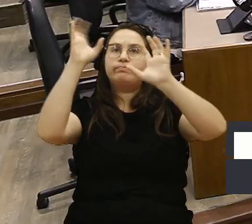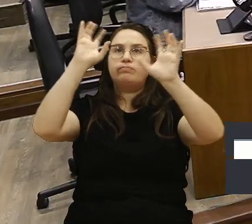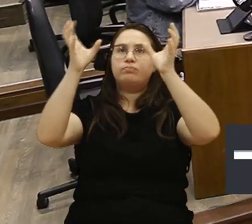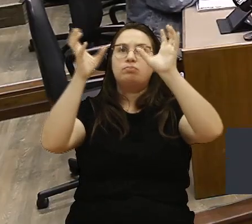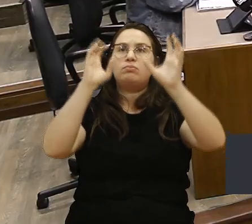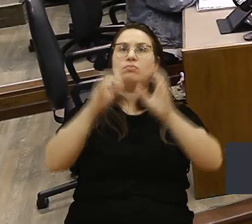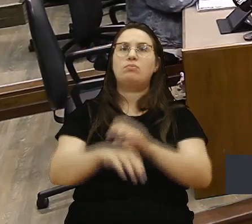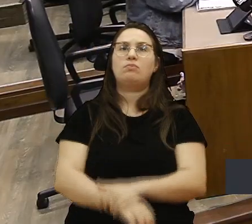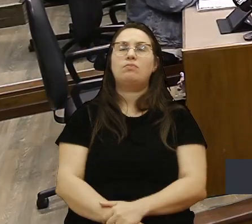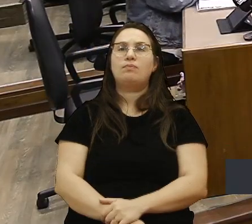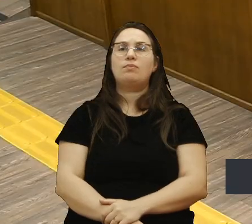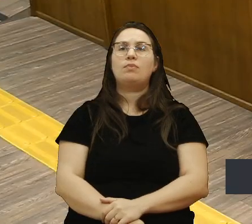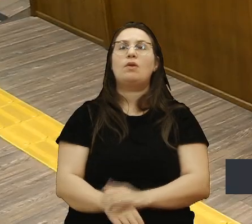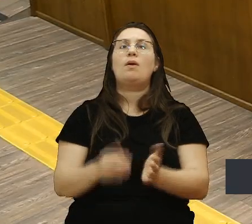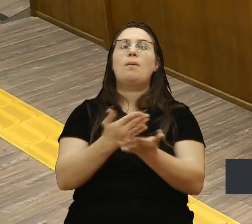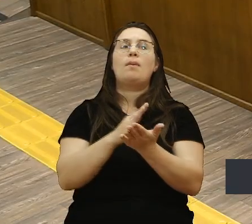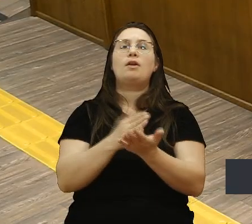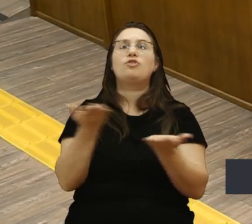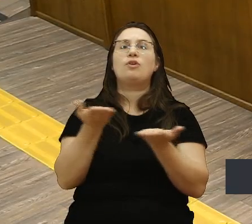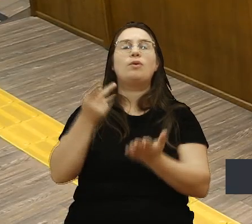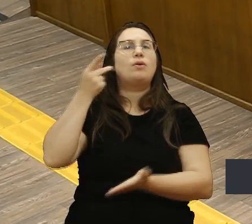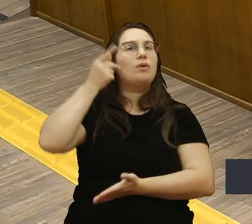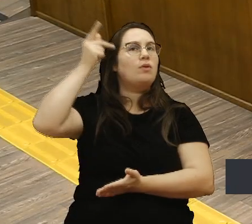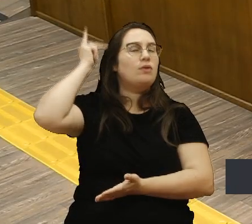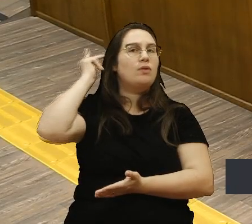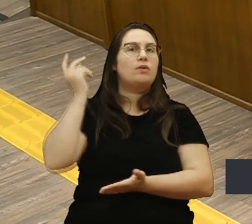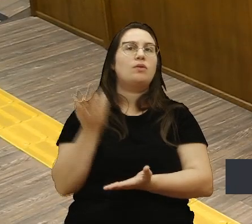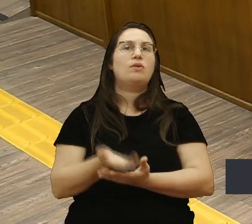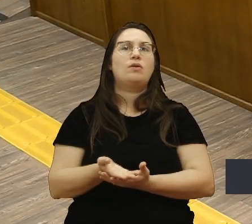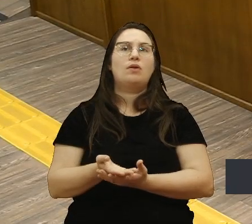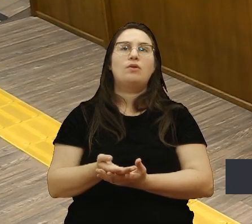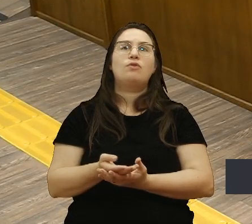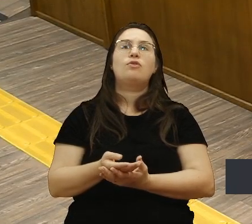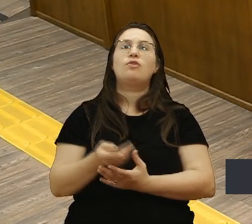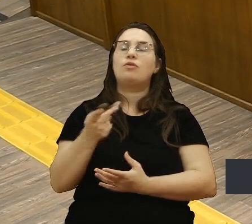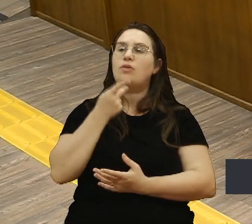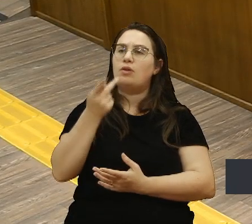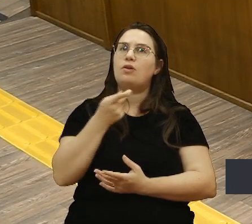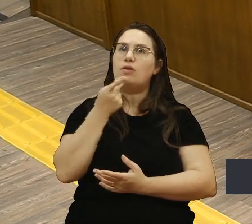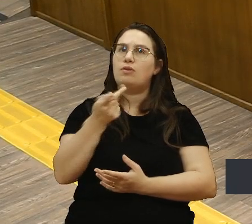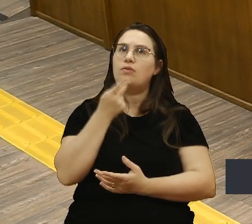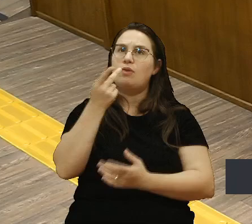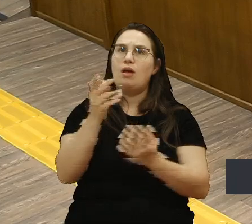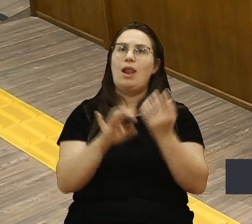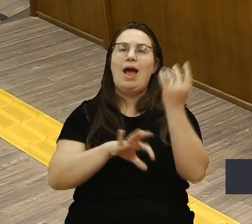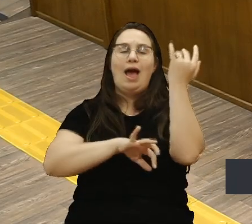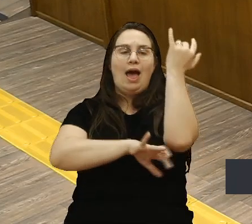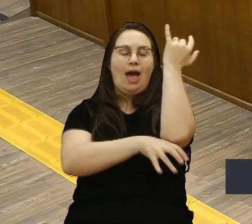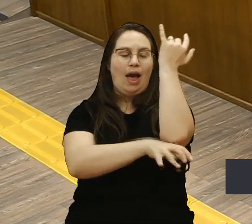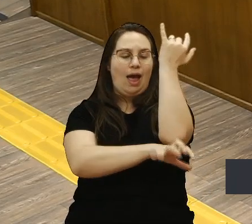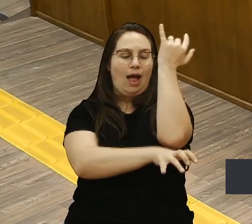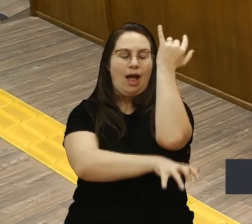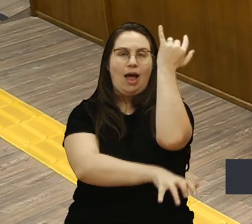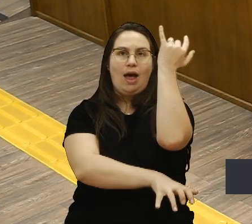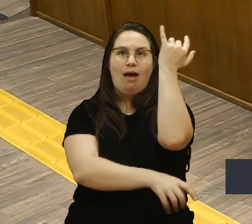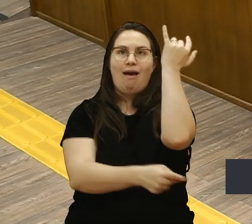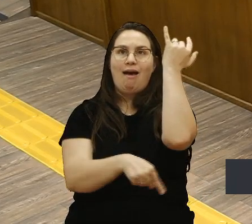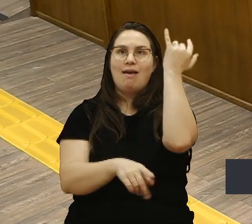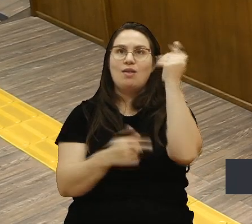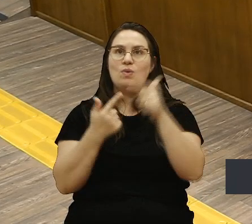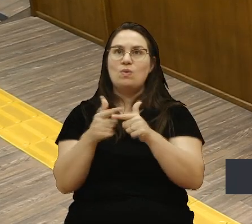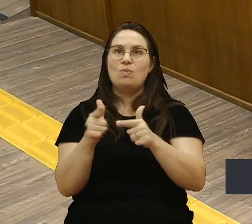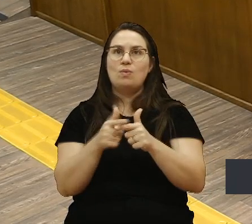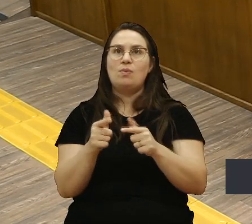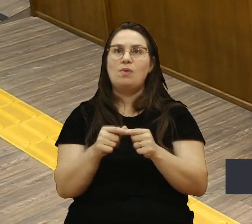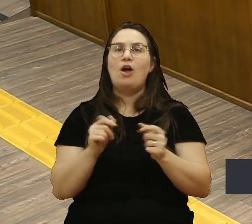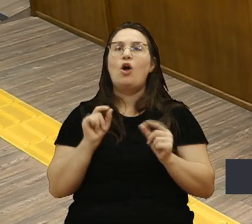parte, vereador Iago. Vereador Fantinel, a gente tem que atacar também a raiz do problema, onde está intrínseco, isso aí onde que está, ou